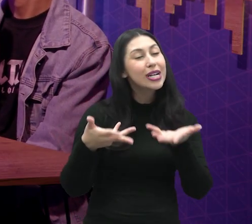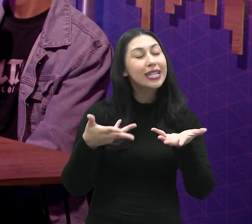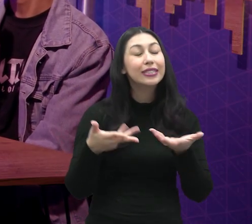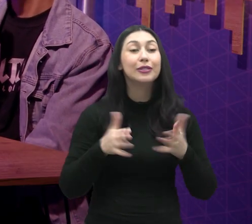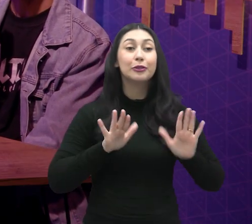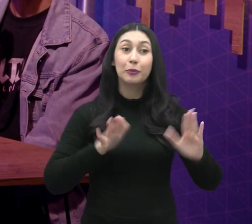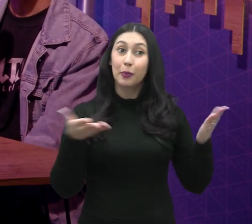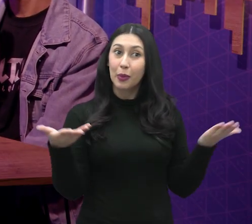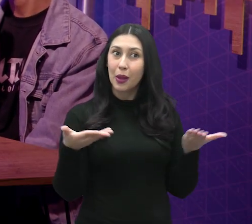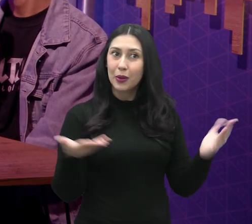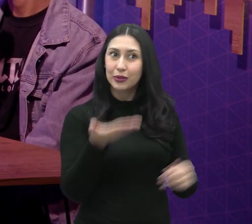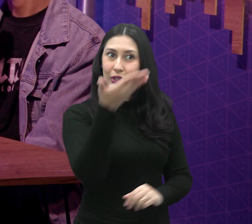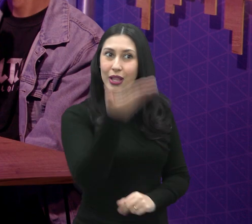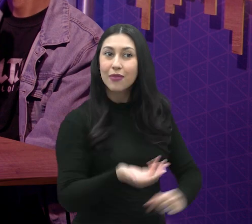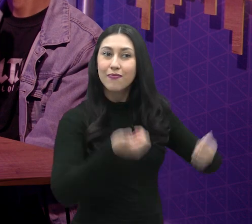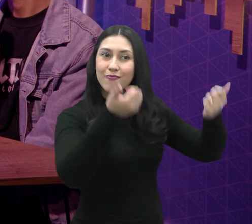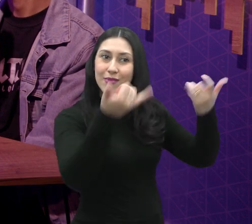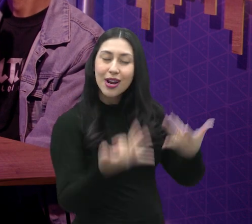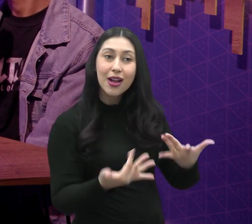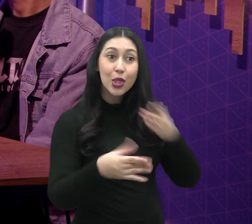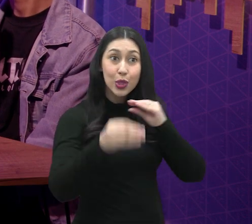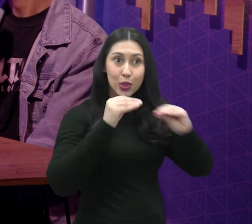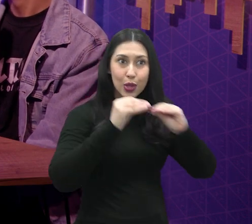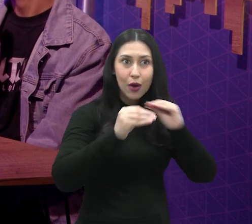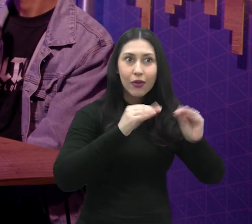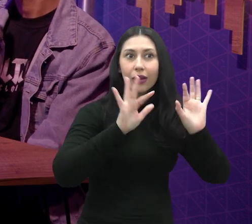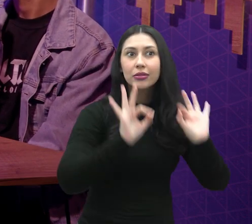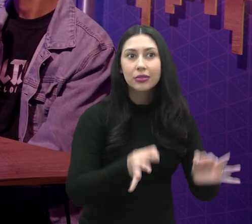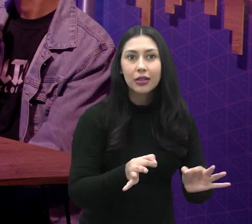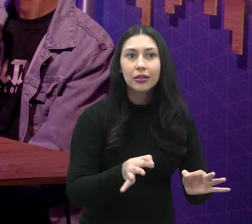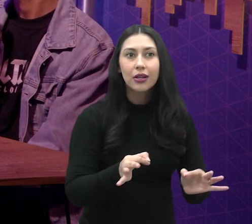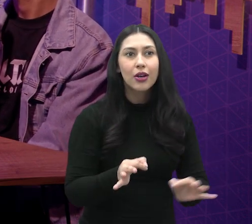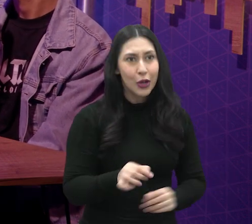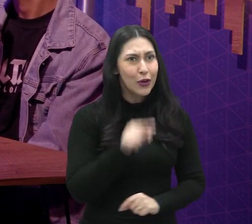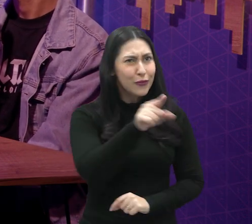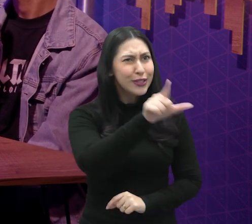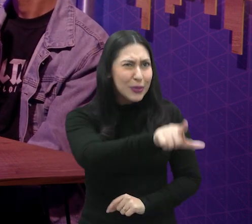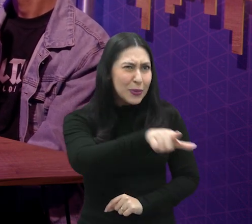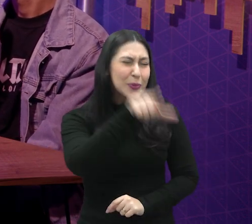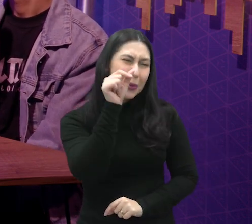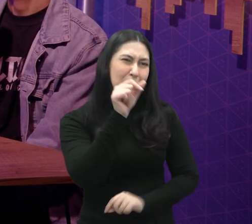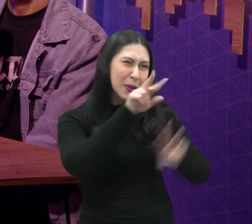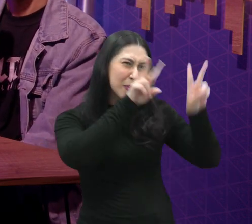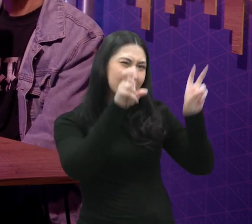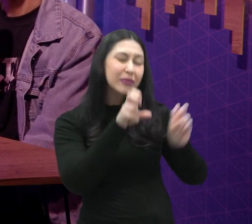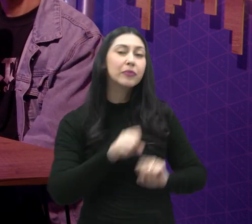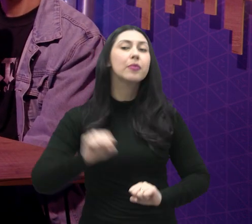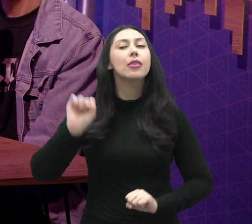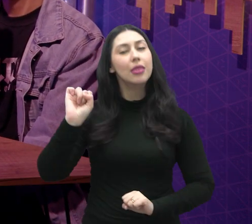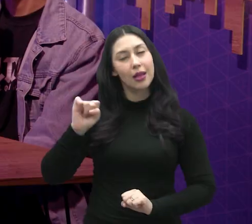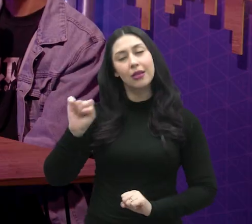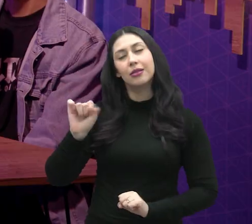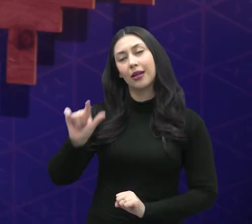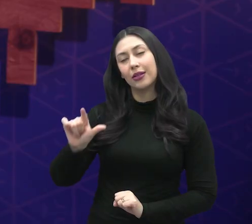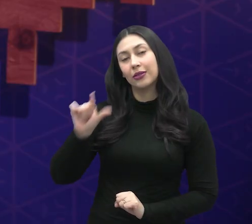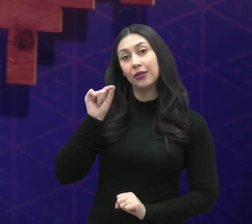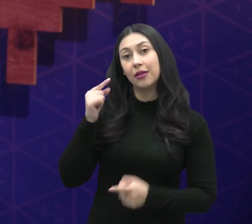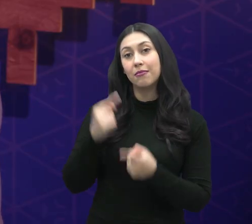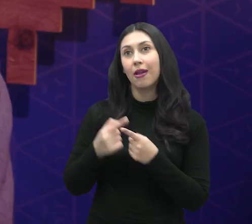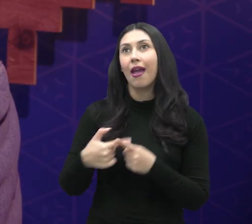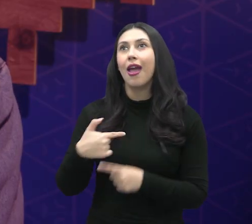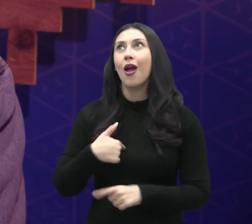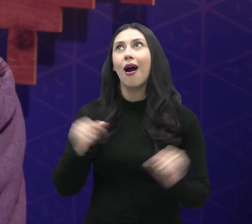TV, né, e hoje o Vitor fala comigo, então, sobre novelas, inclusive foi um tema que você trouxe, né, Vitor? Sim, foi um tema que eu trouxe porque